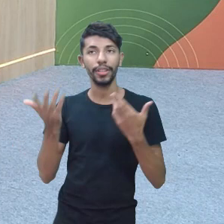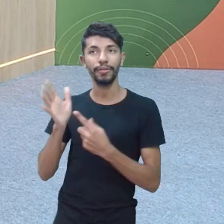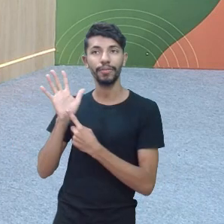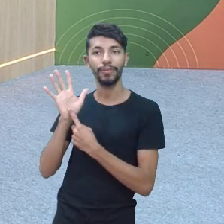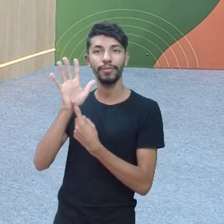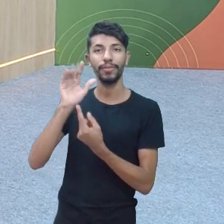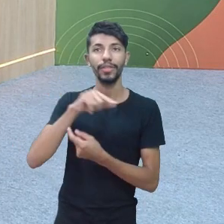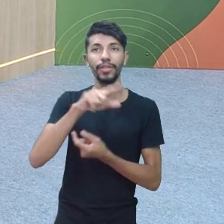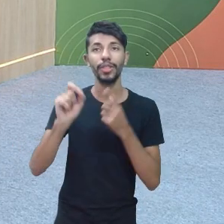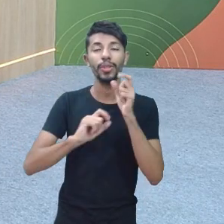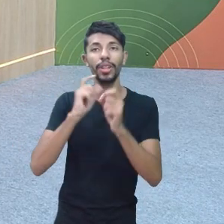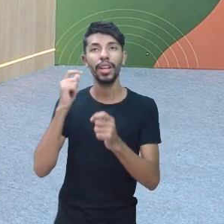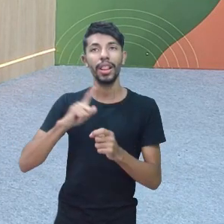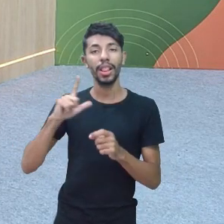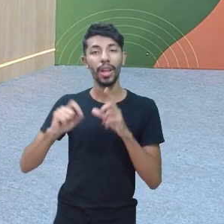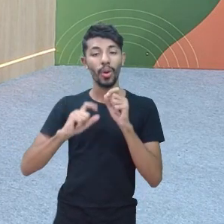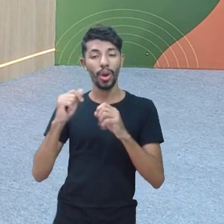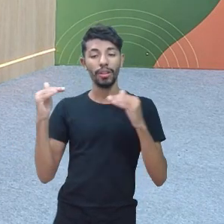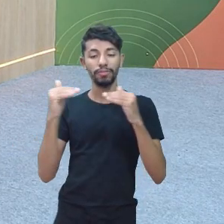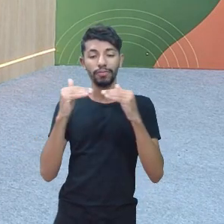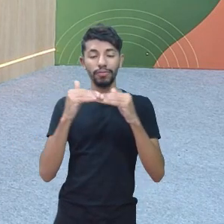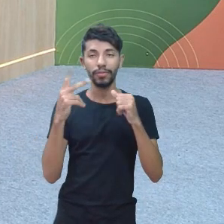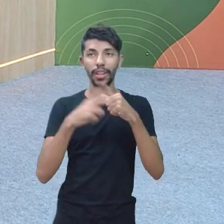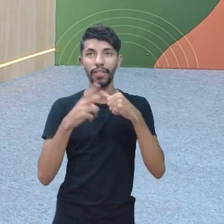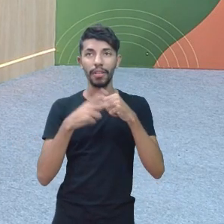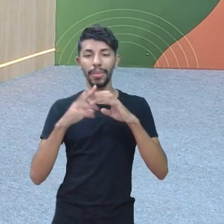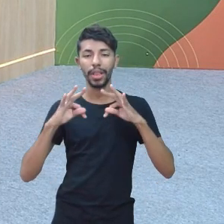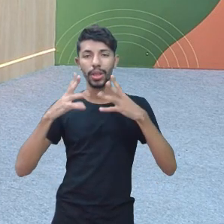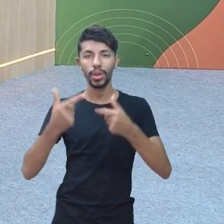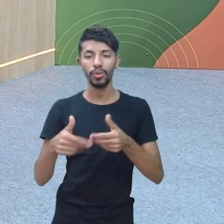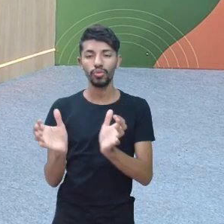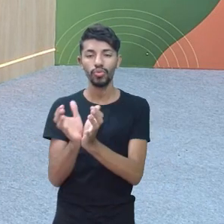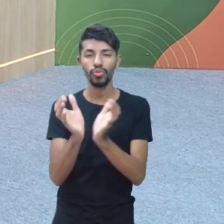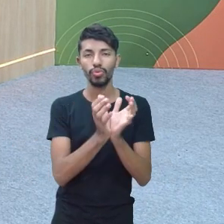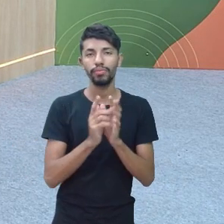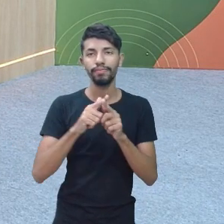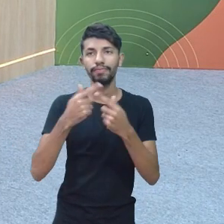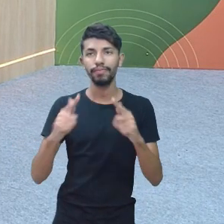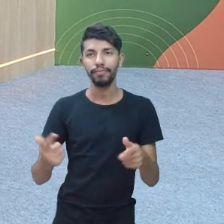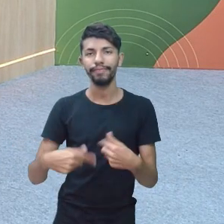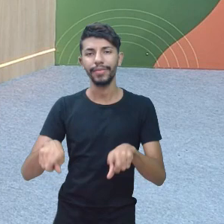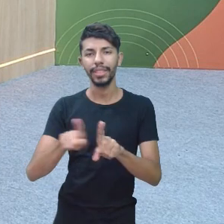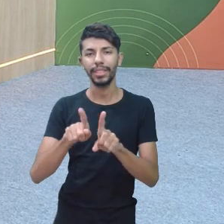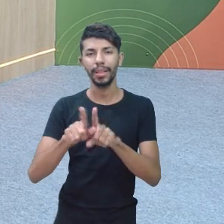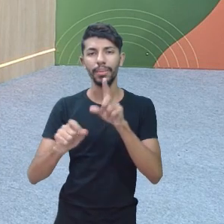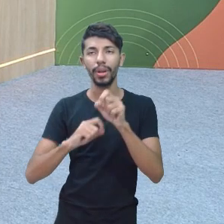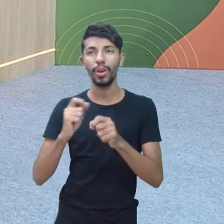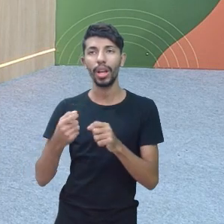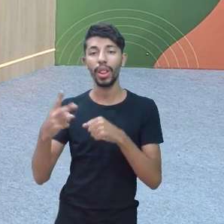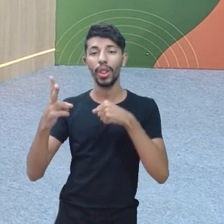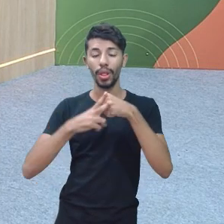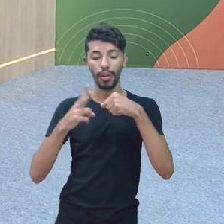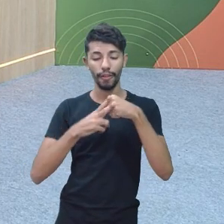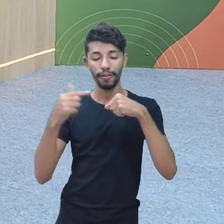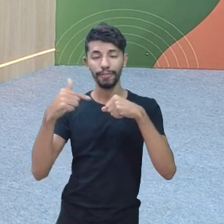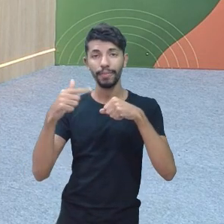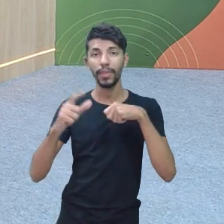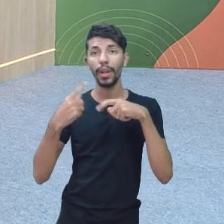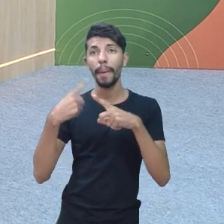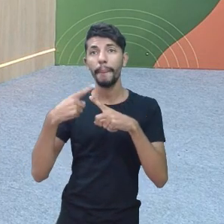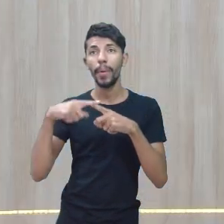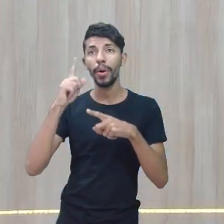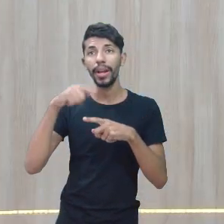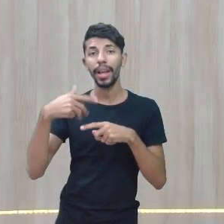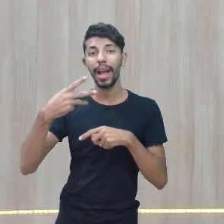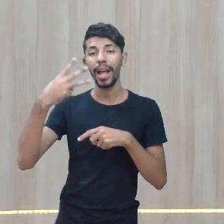uma concordância verbal ali em todas as classes gramaticais e também no verbo. Por quê? Está na